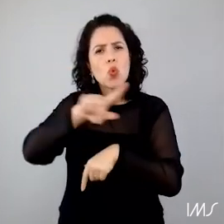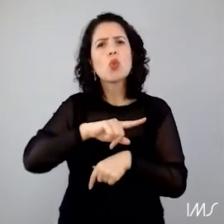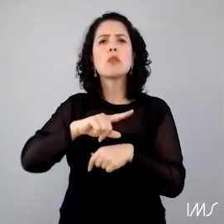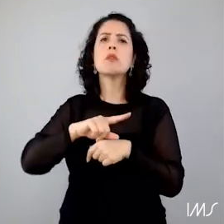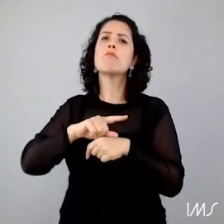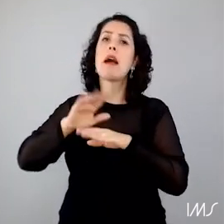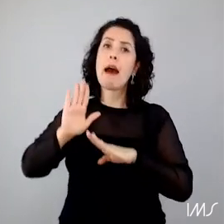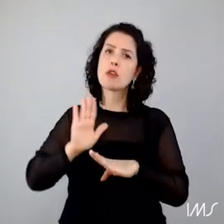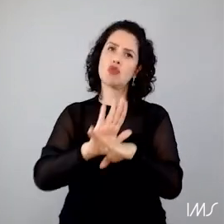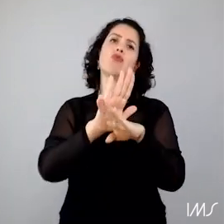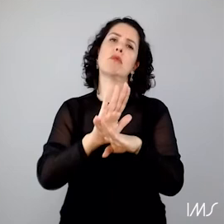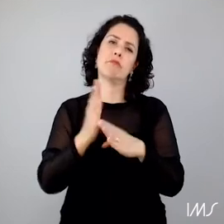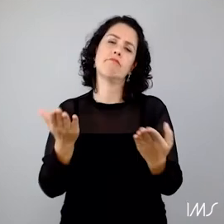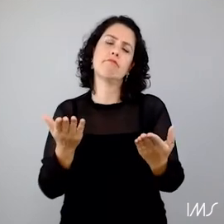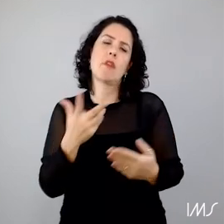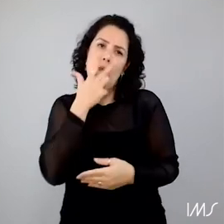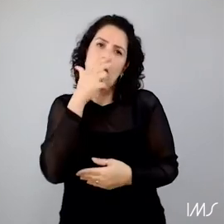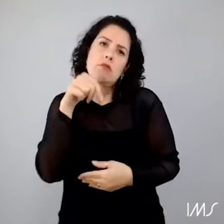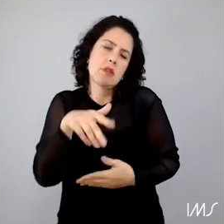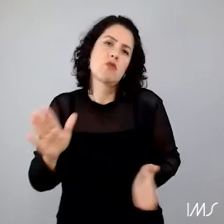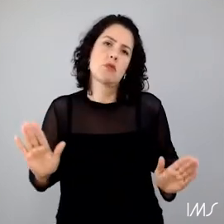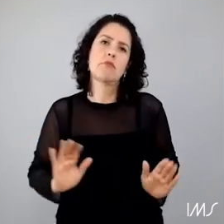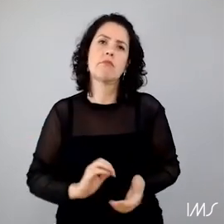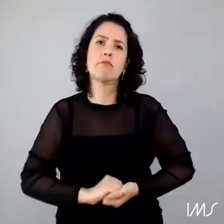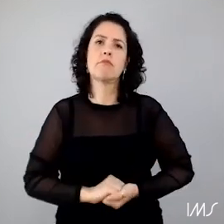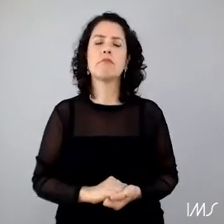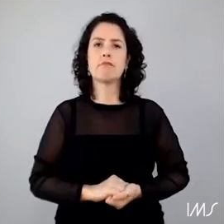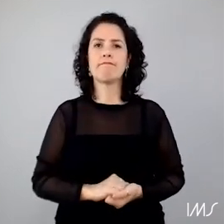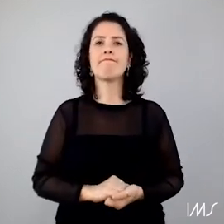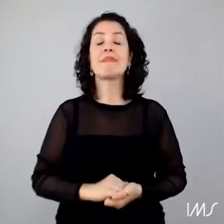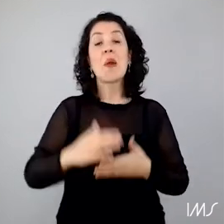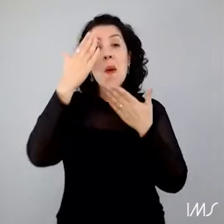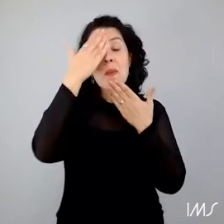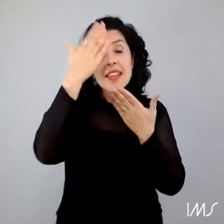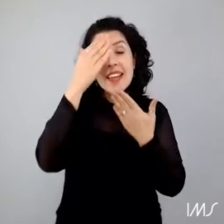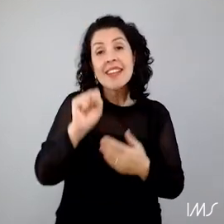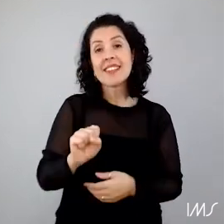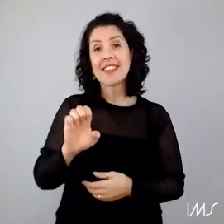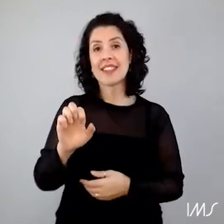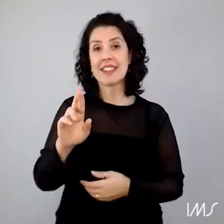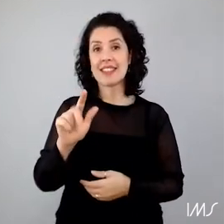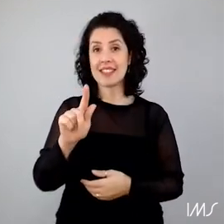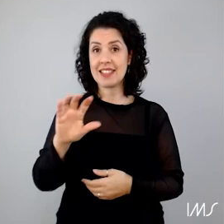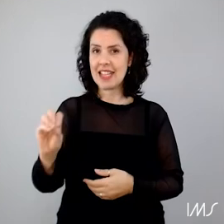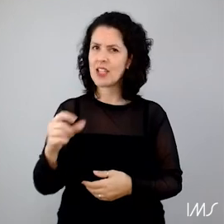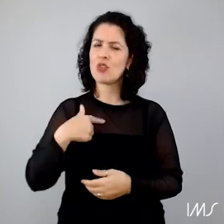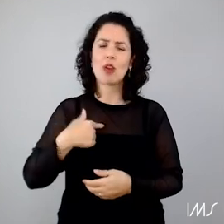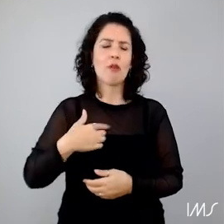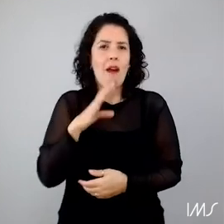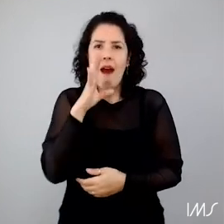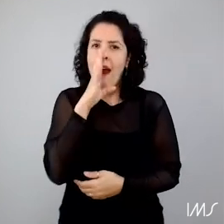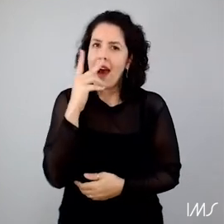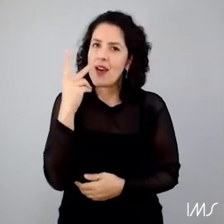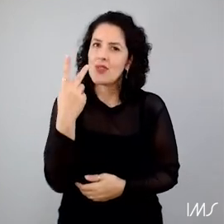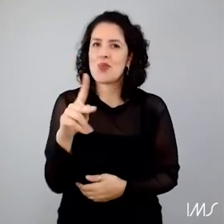Muito obrigada, Sérgio. Estou encantada aqui com a sua resposta. Tem a Patrícia Profunda, a Patrícia Yamamoto, aqui com um pedido um pouco mais específico.